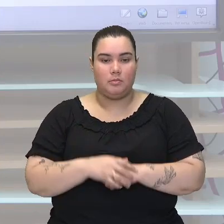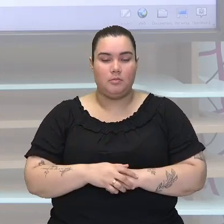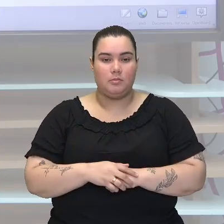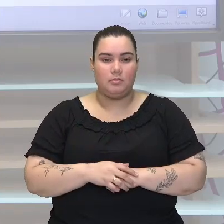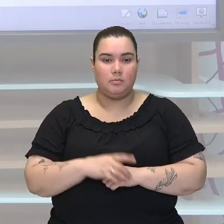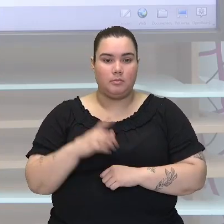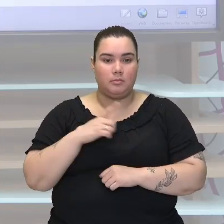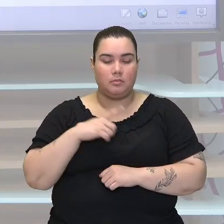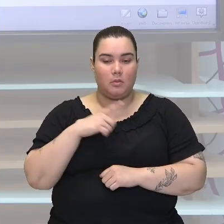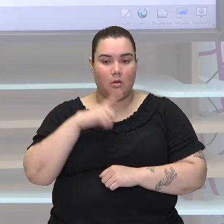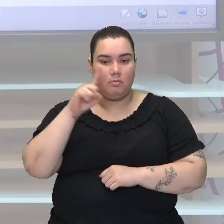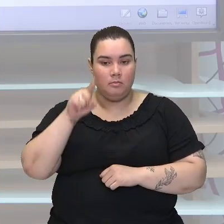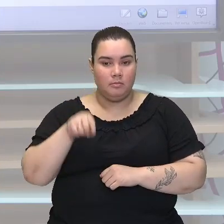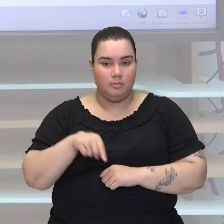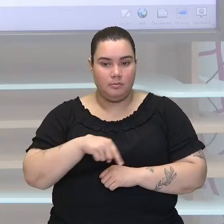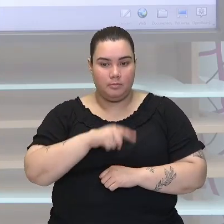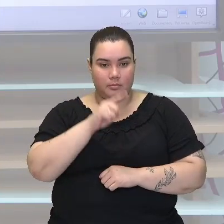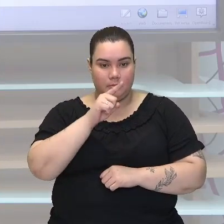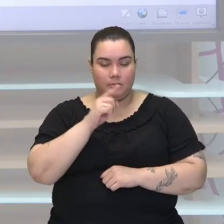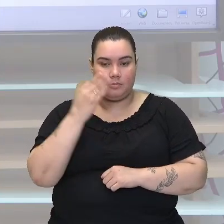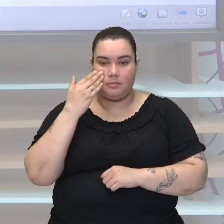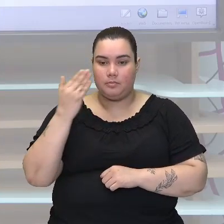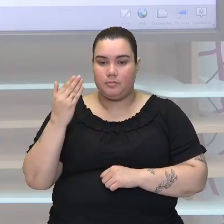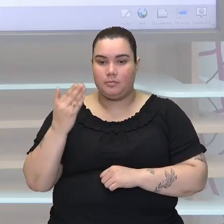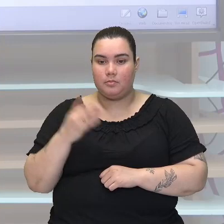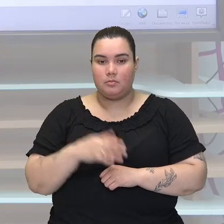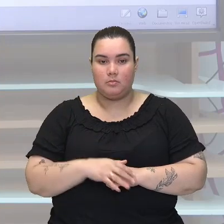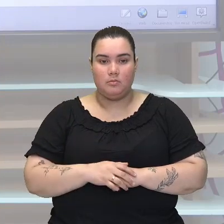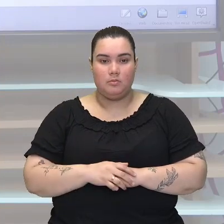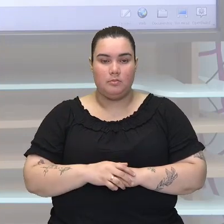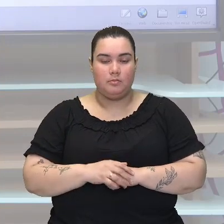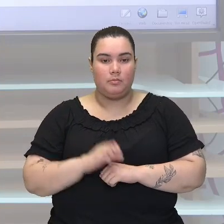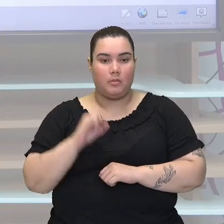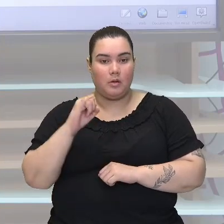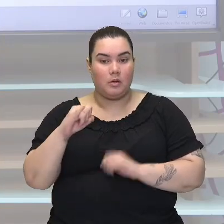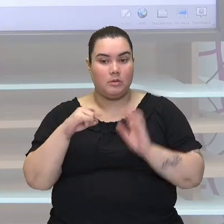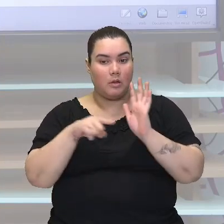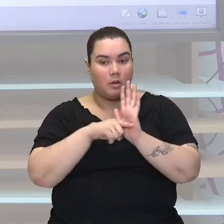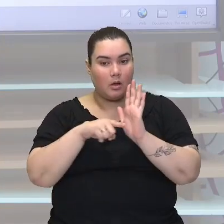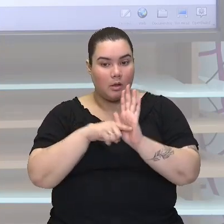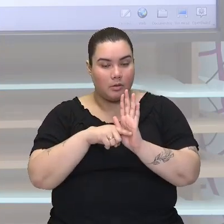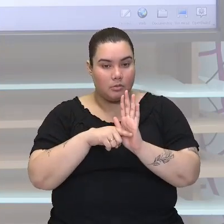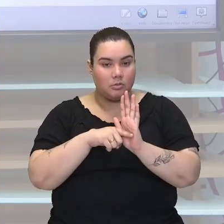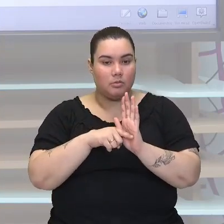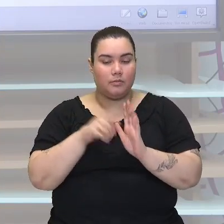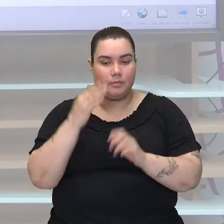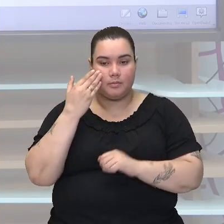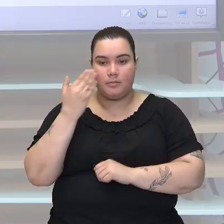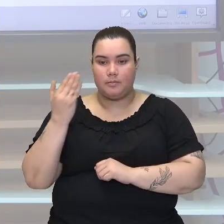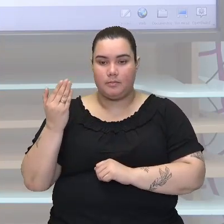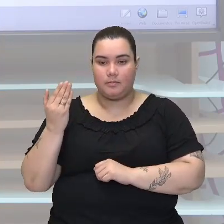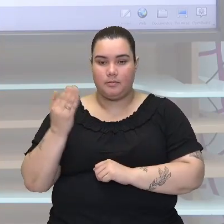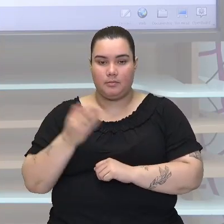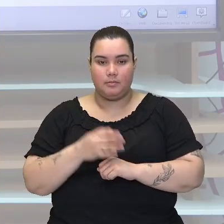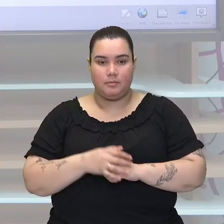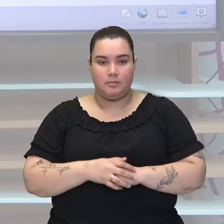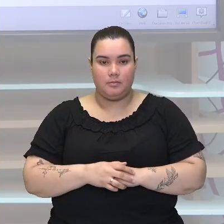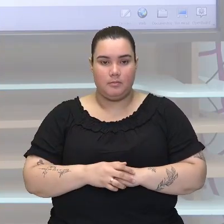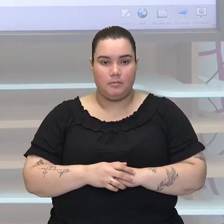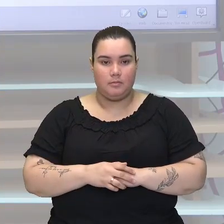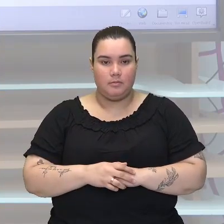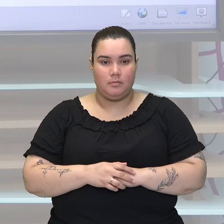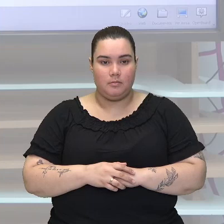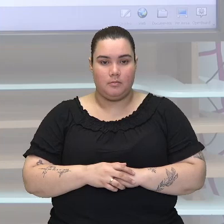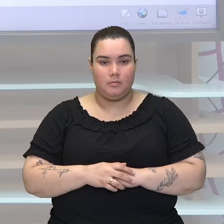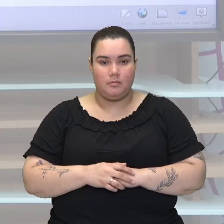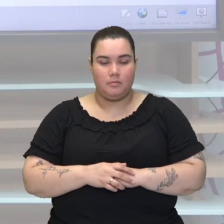da parábola será voltada para cima, tá? Quando ele for negativo, concavidade voltada para baixo, tá?